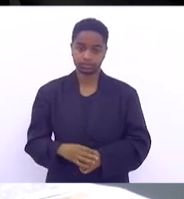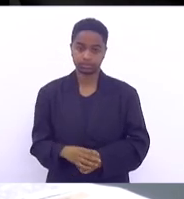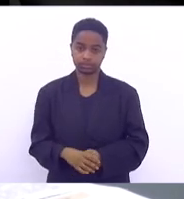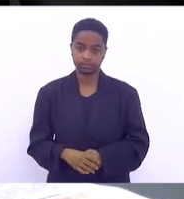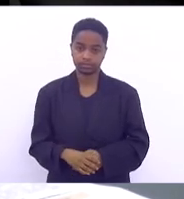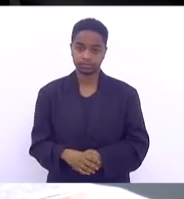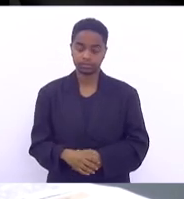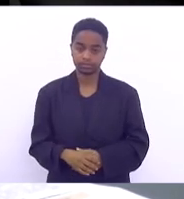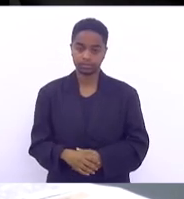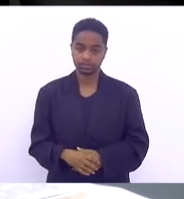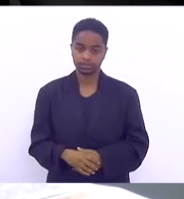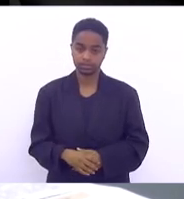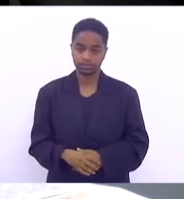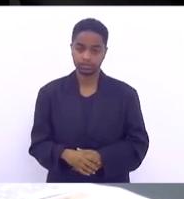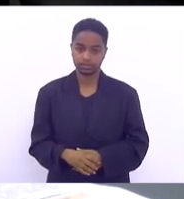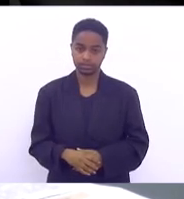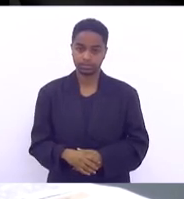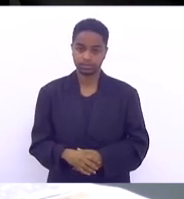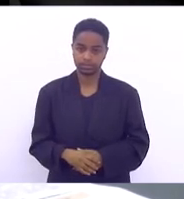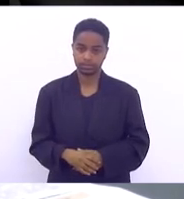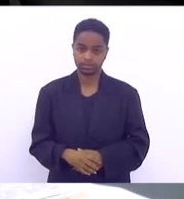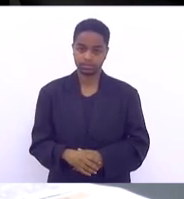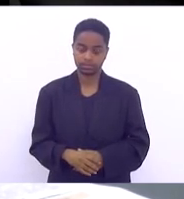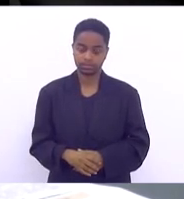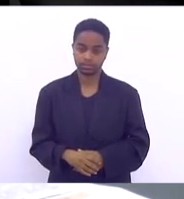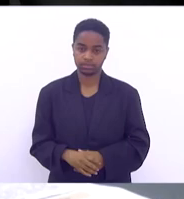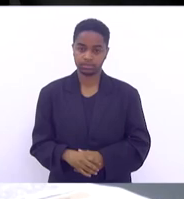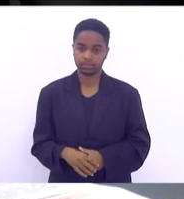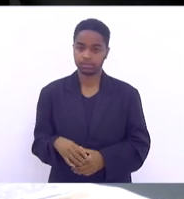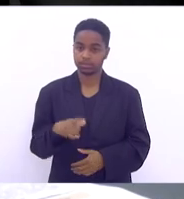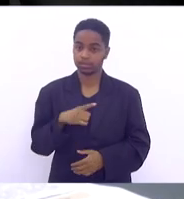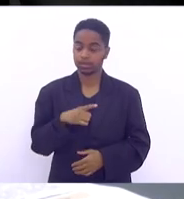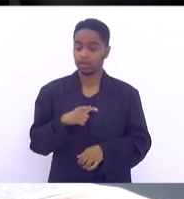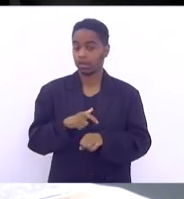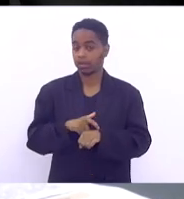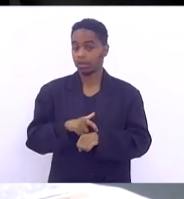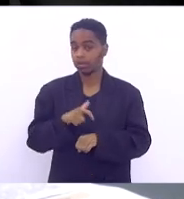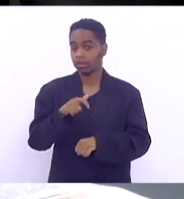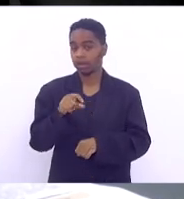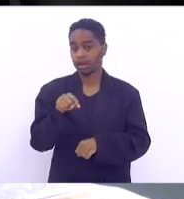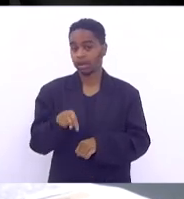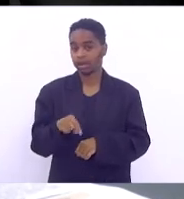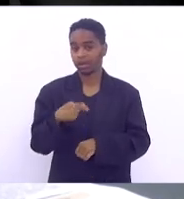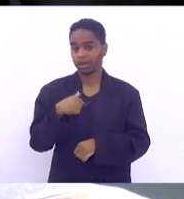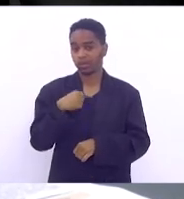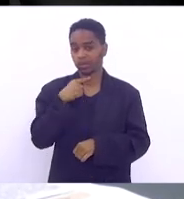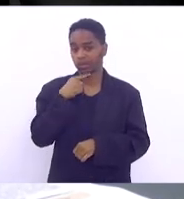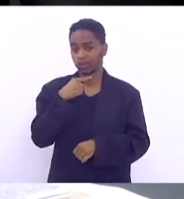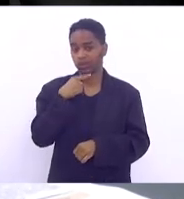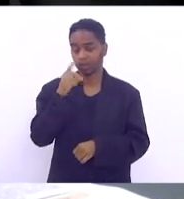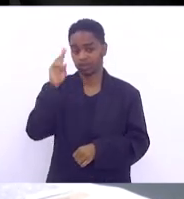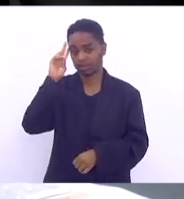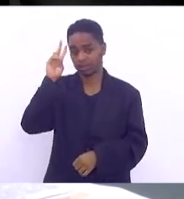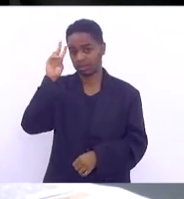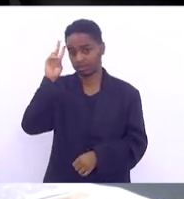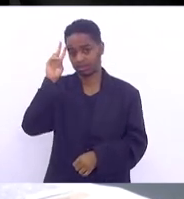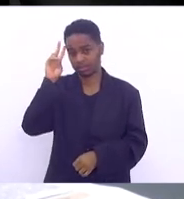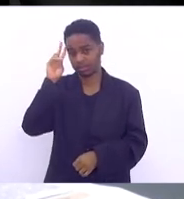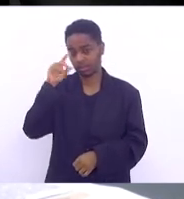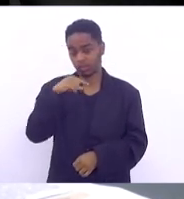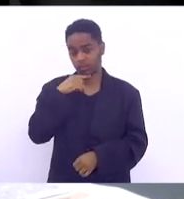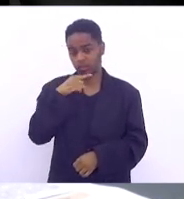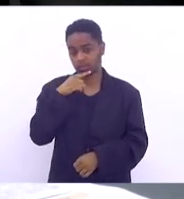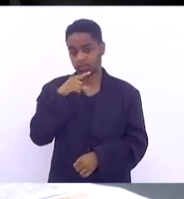em algum momento, essa casa, eu não consigo, na memória,